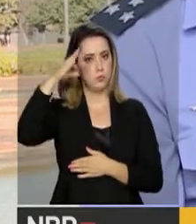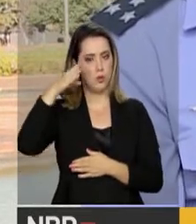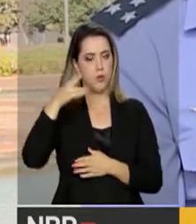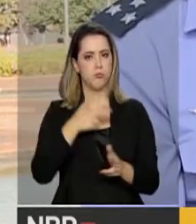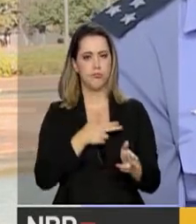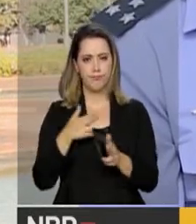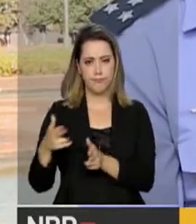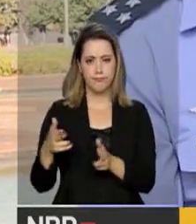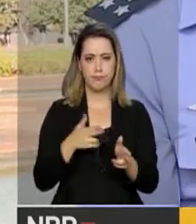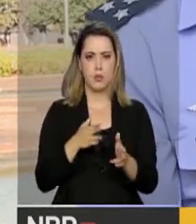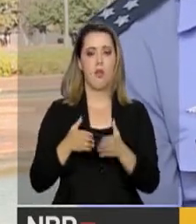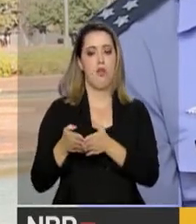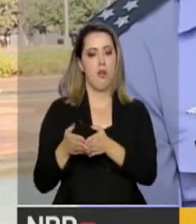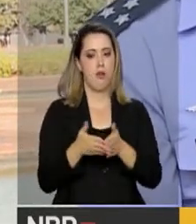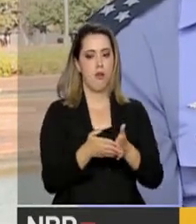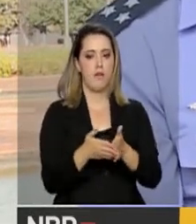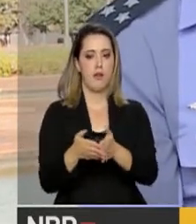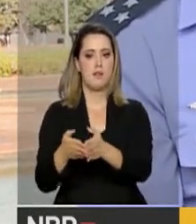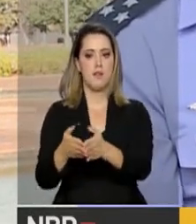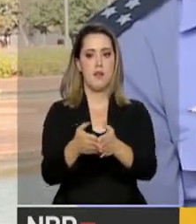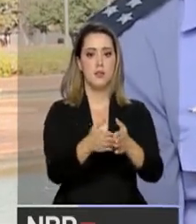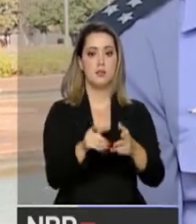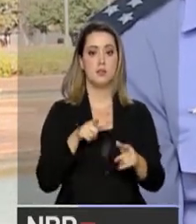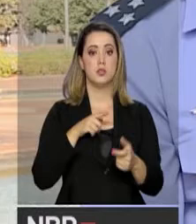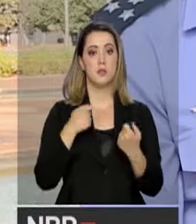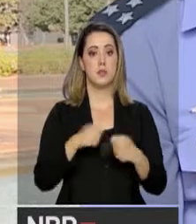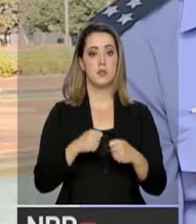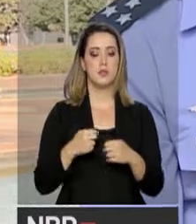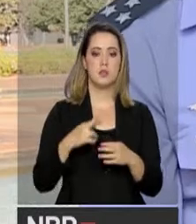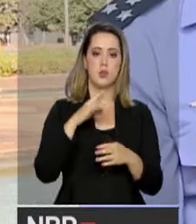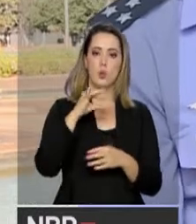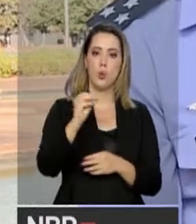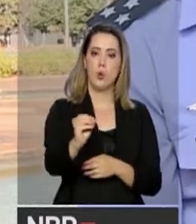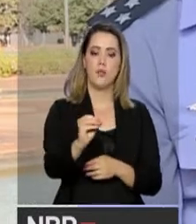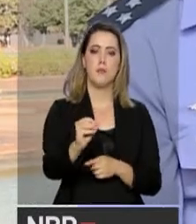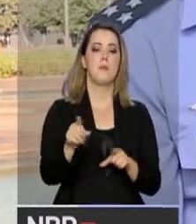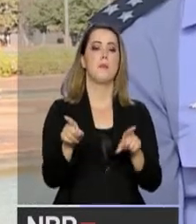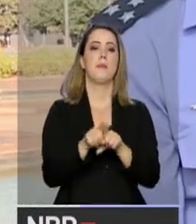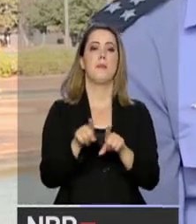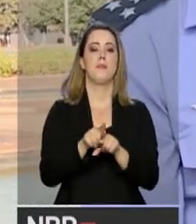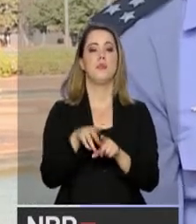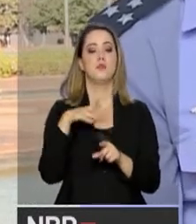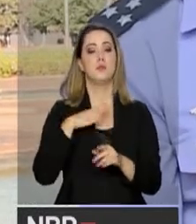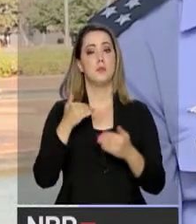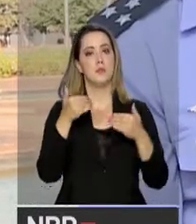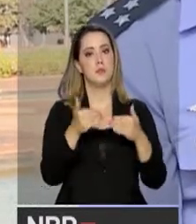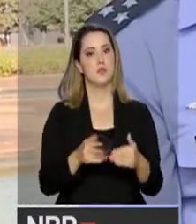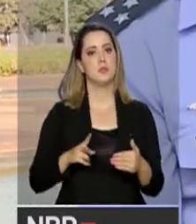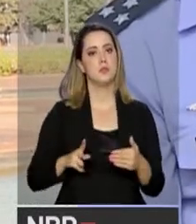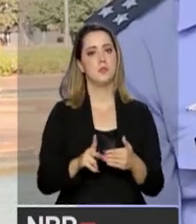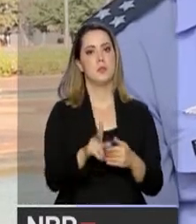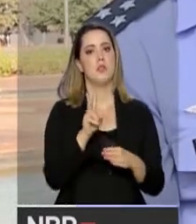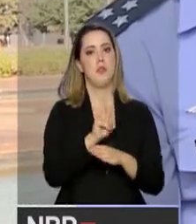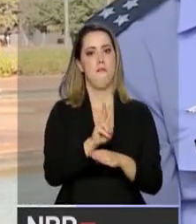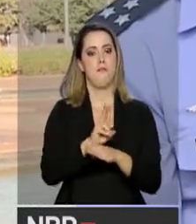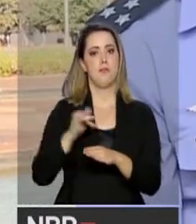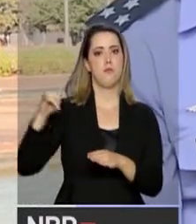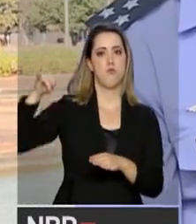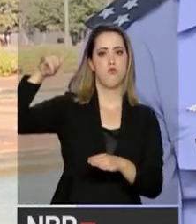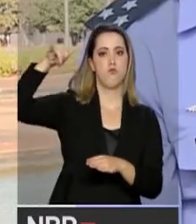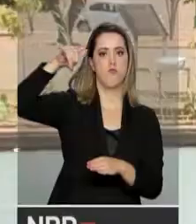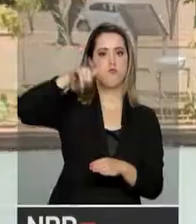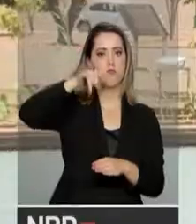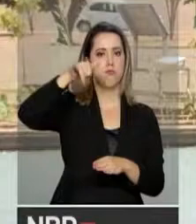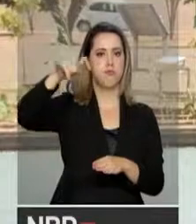de navegações que nós temos de patrulhas no interior dos nossos rios e através da sempre presente defesa aérea em todo o